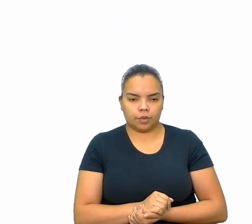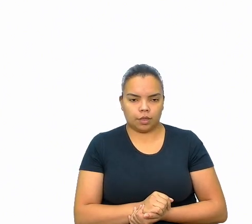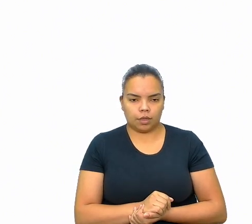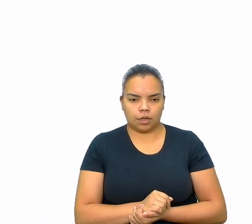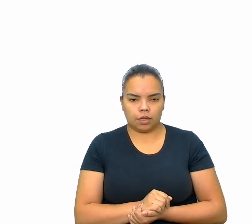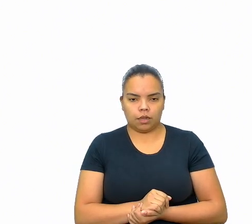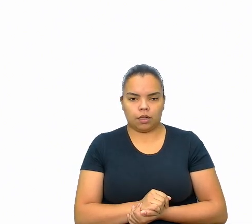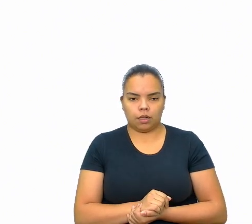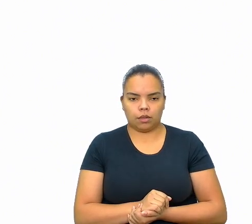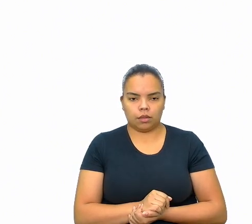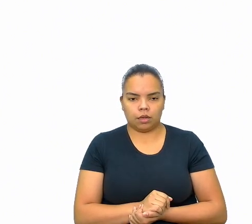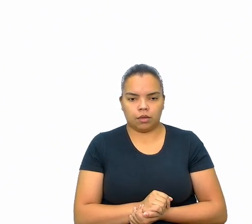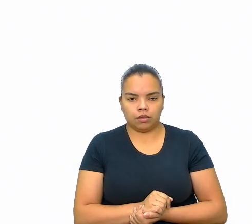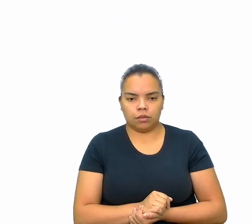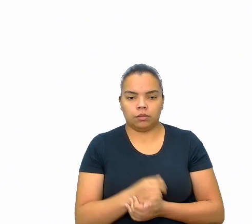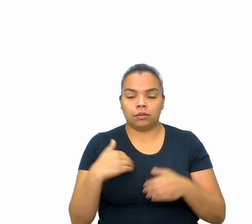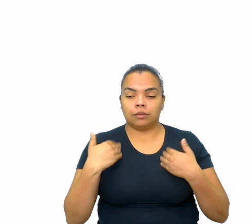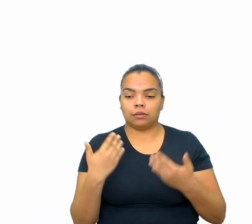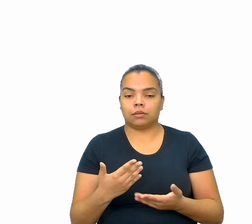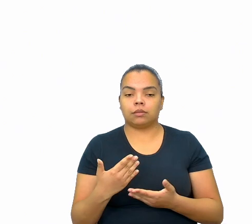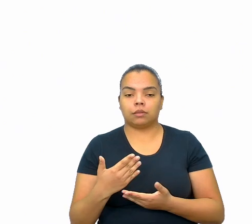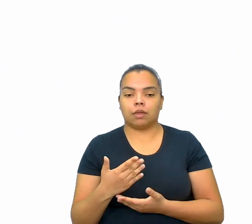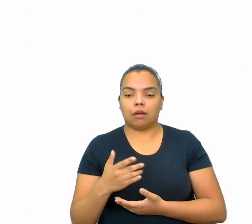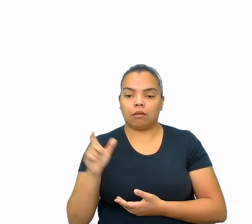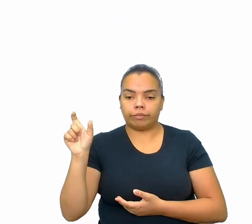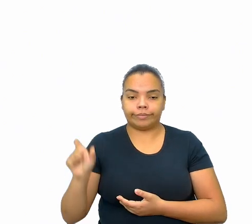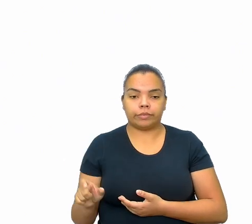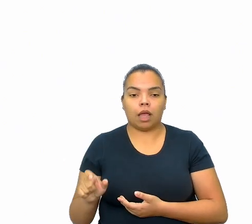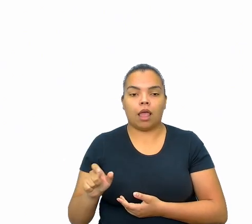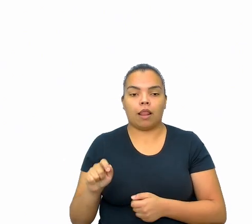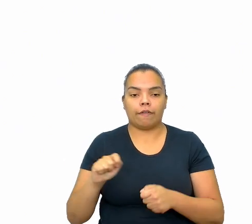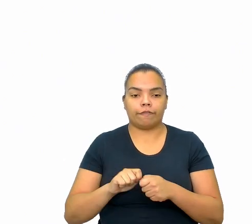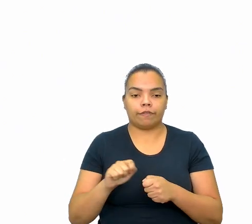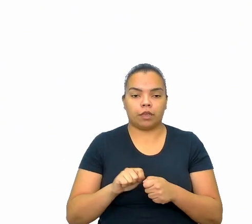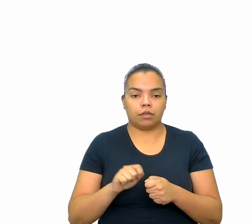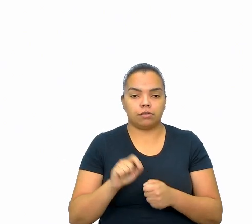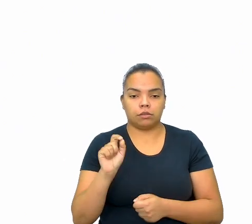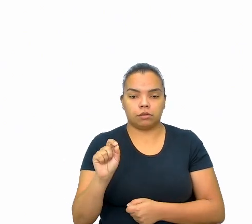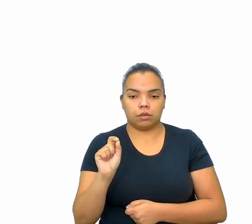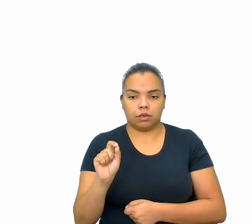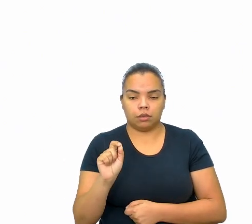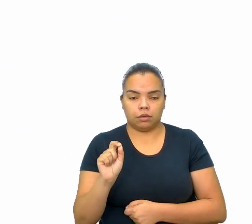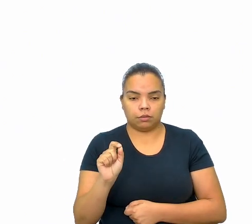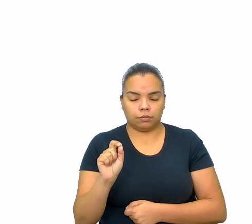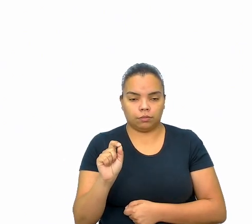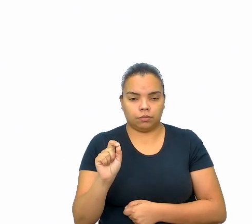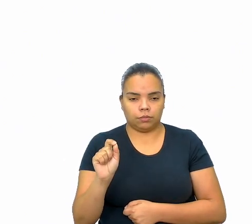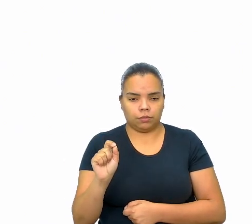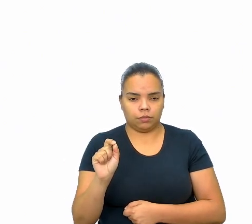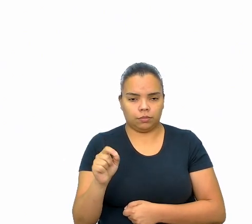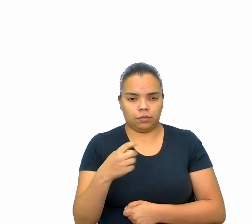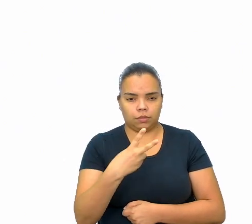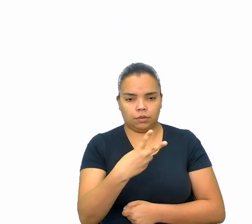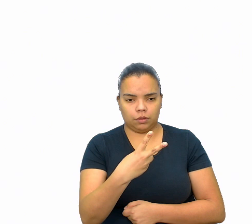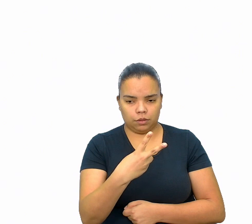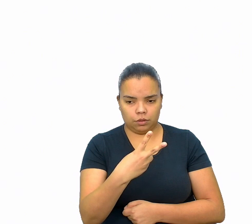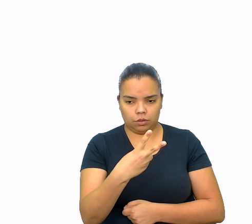2222, né? Todos os algarismos, eles são iguais. Então, a gente percebe que ela escreveu a